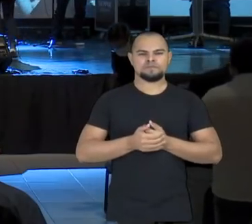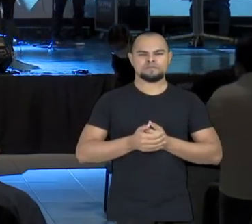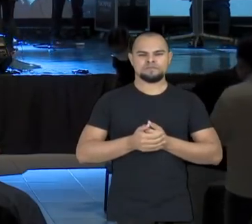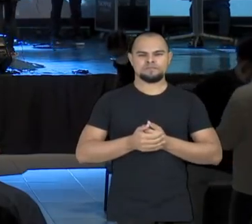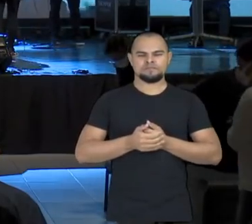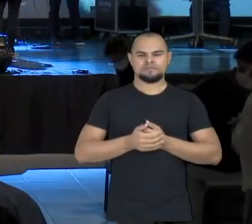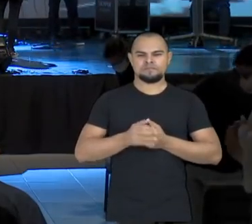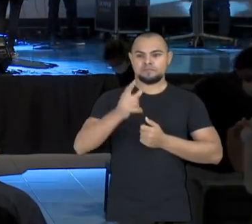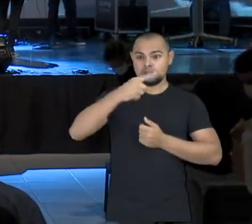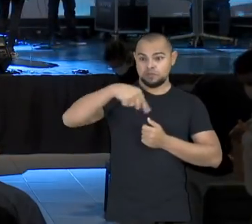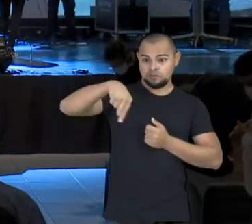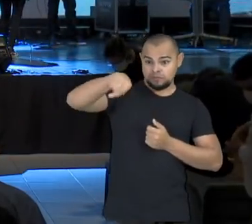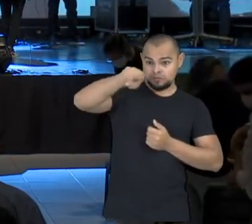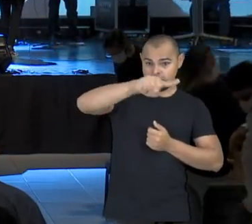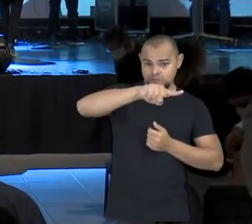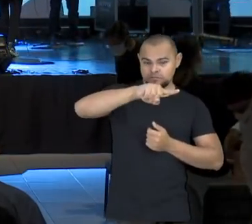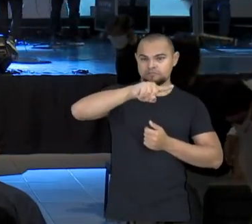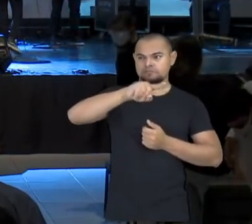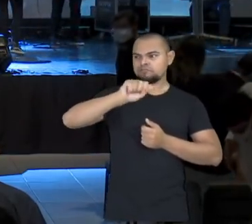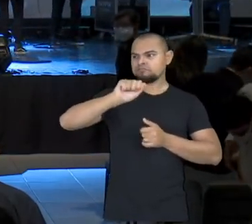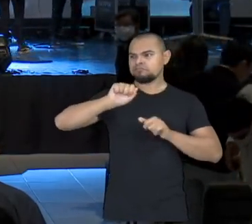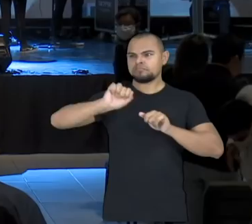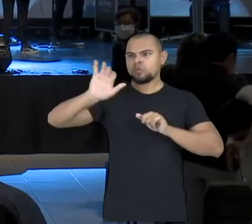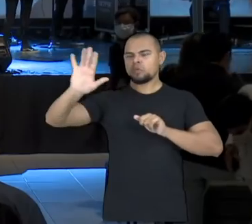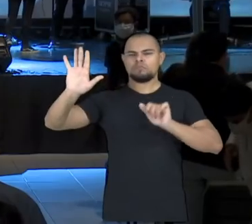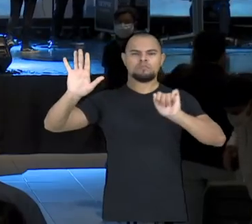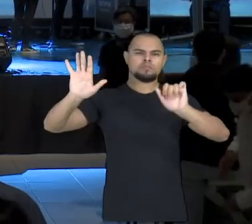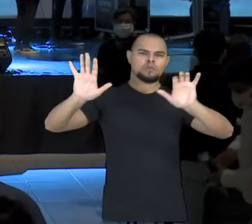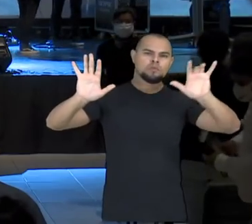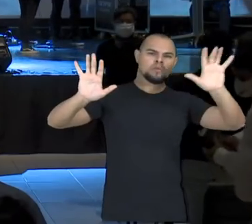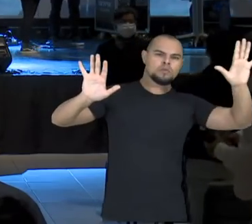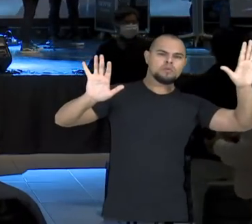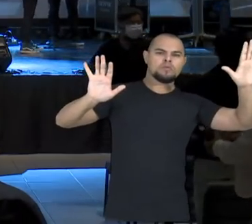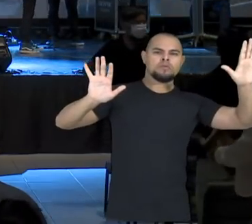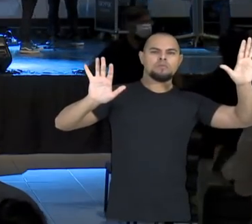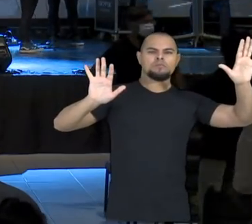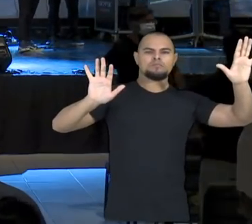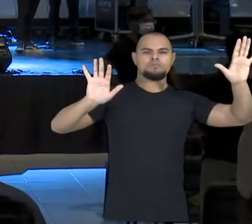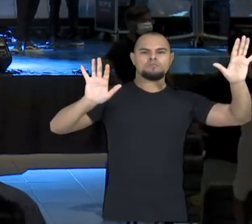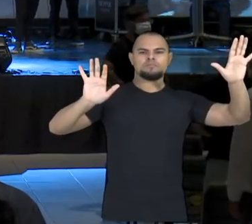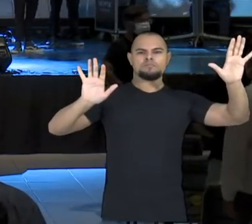Que vocês sigam aí as suas áreas de saída